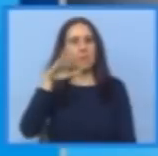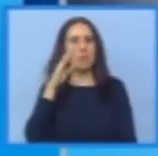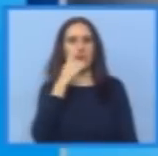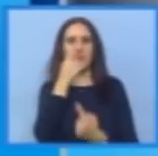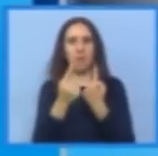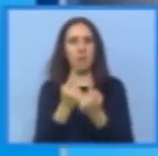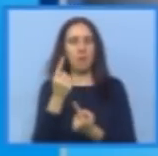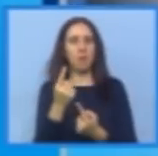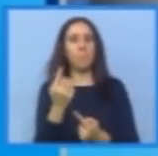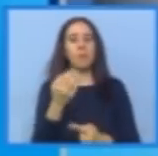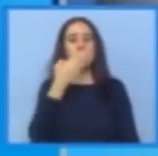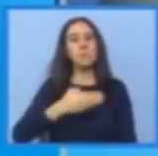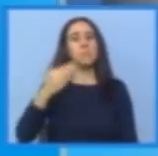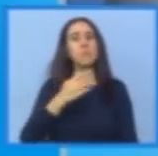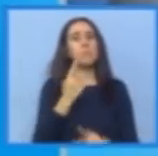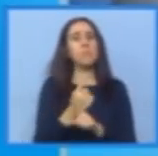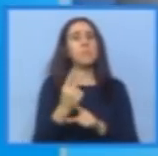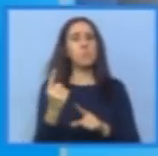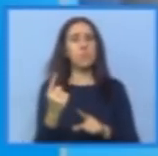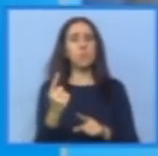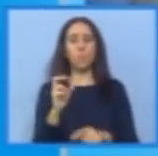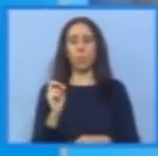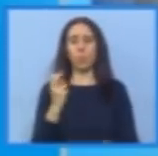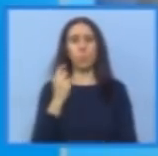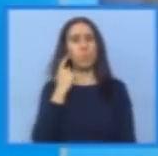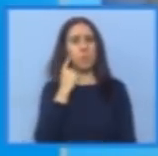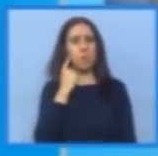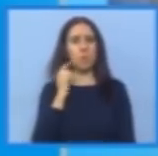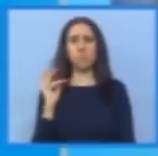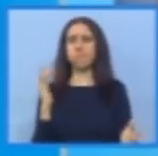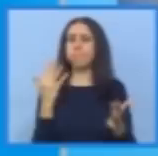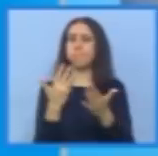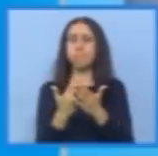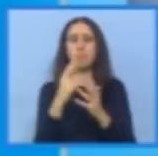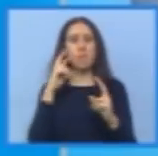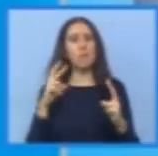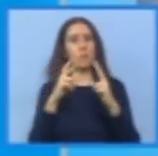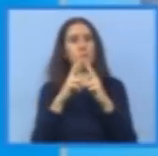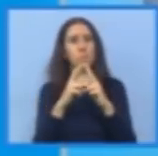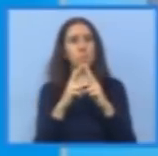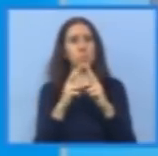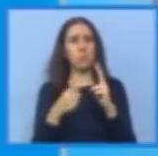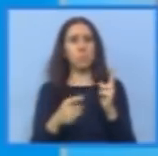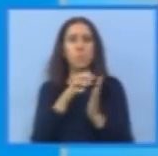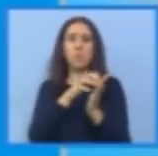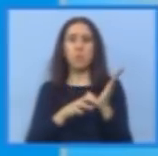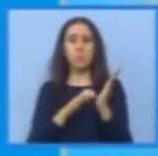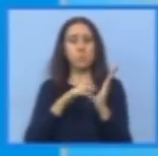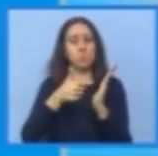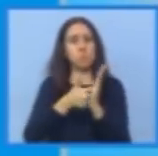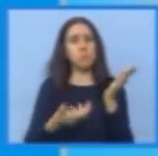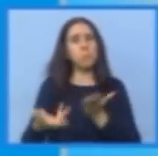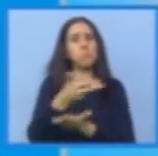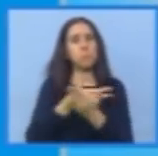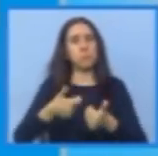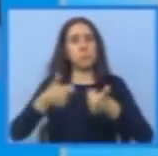algumas, e que uma vez por semana, desde outubro, temos o encontro à volta de textos da Sagrada Escritura.